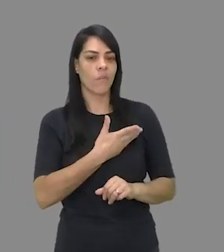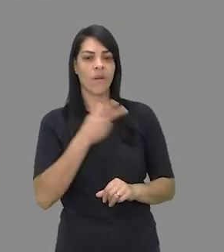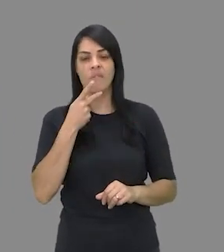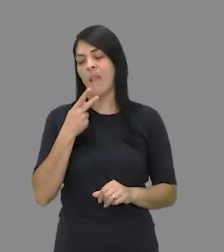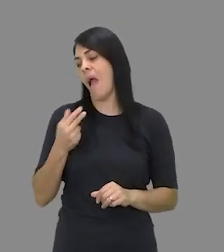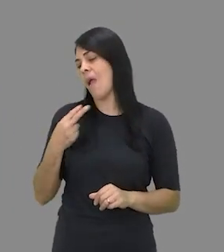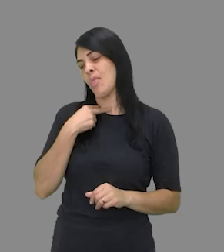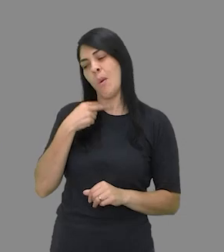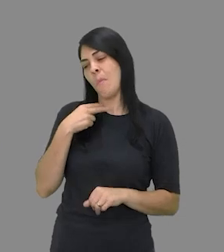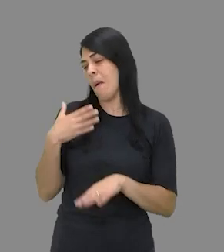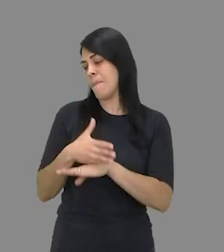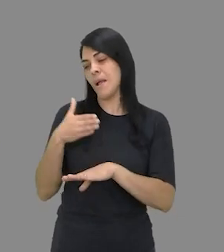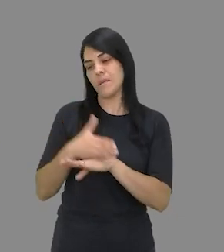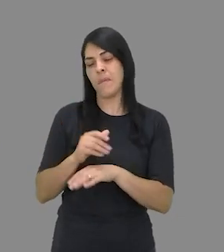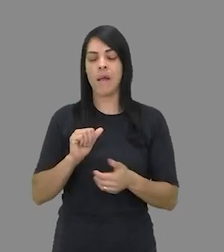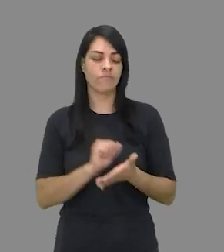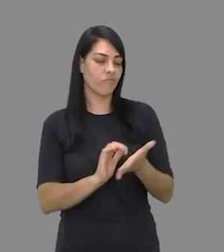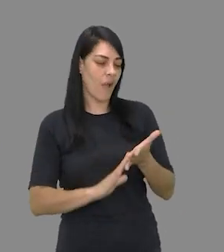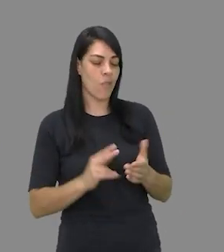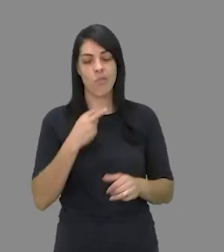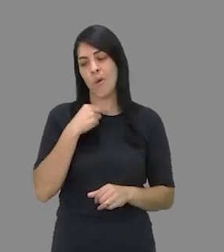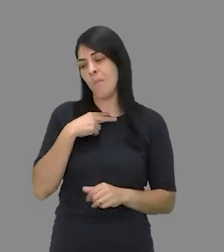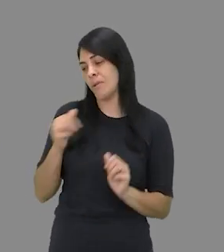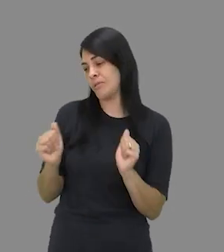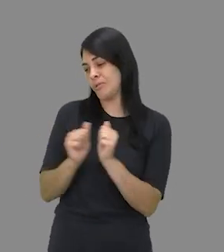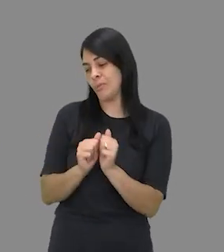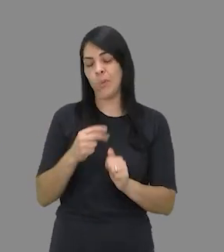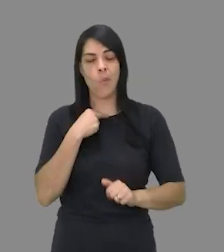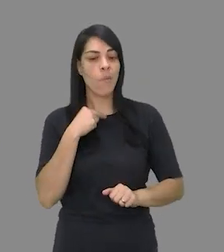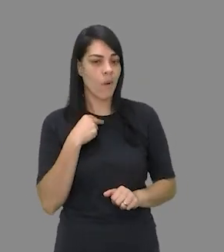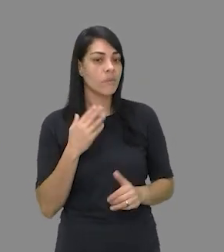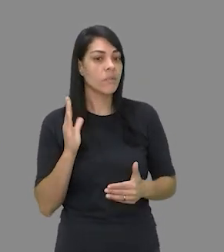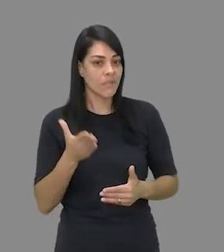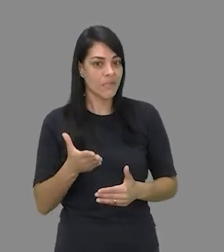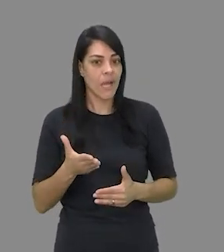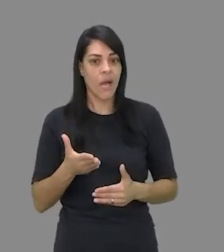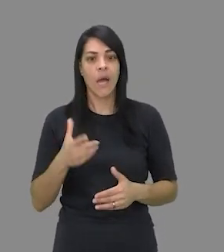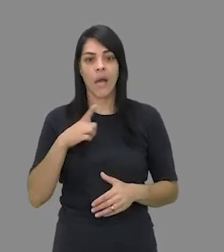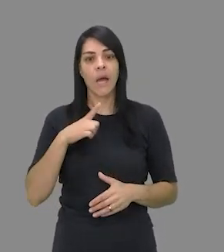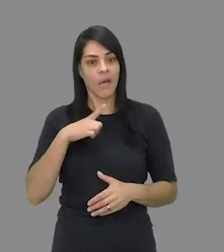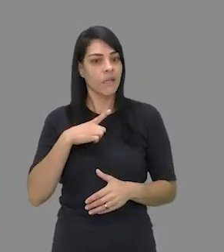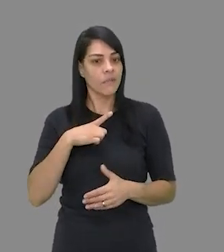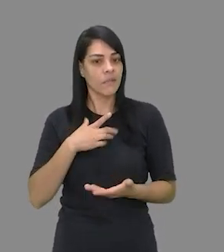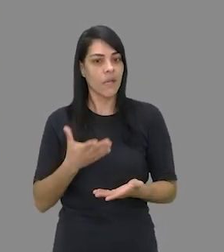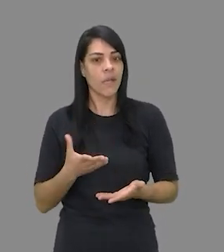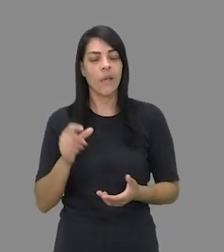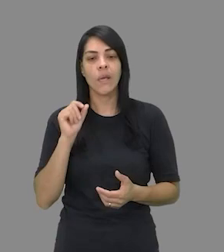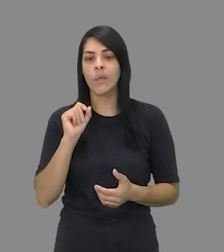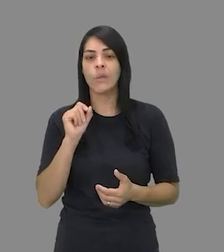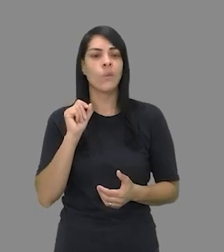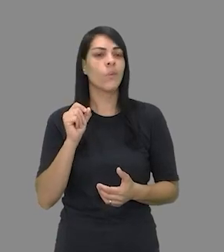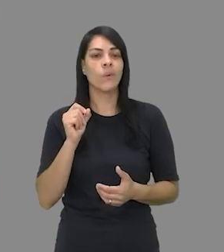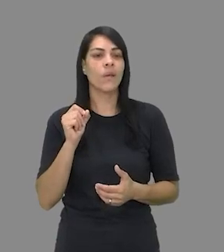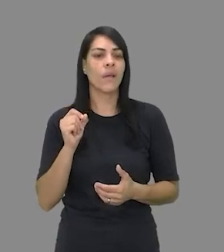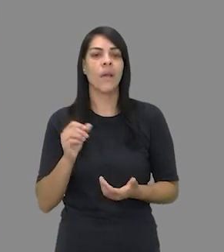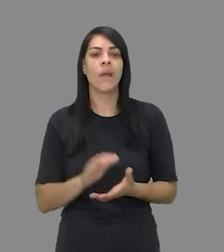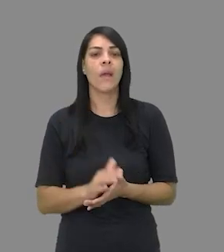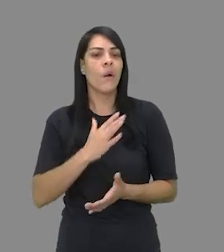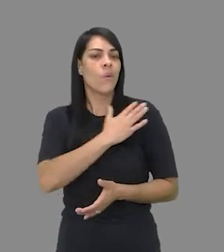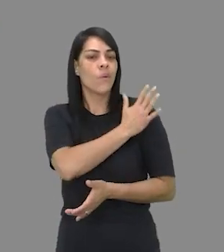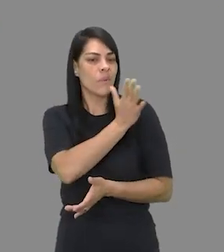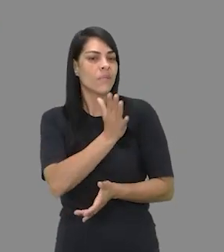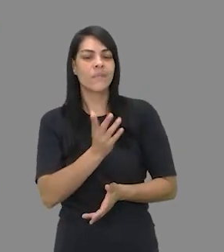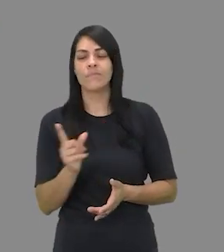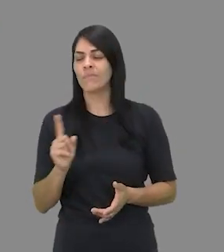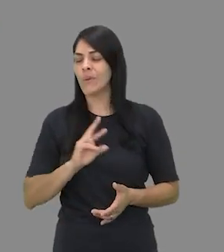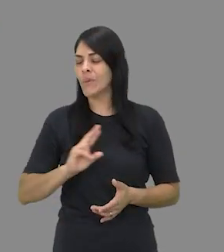ele não vai poder participar de tal atividade. Então, já coloca aí um rótulo de algo que não